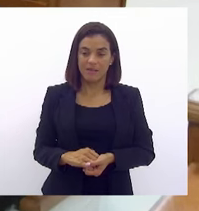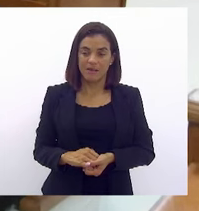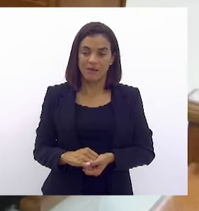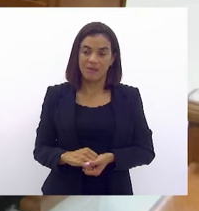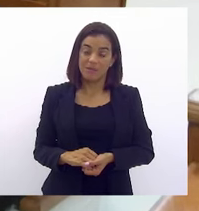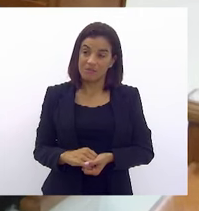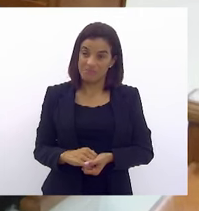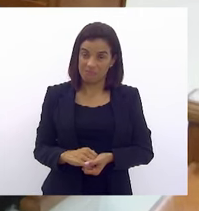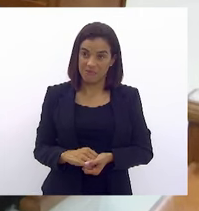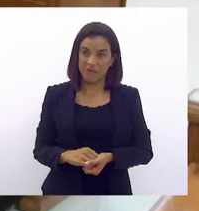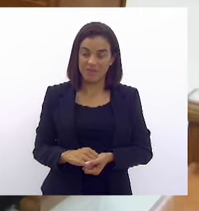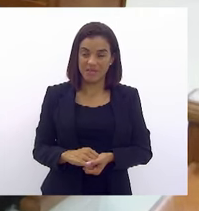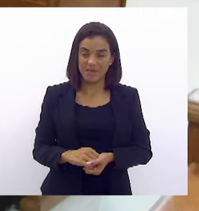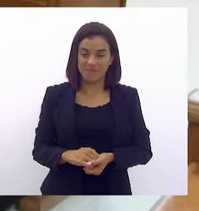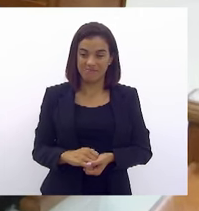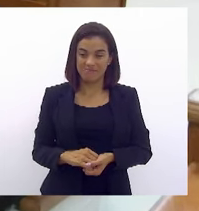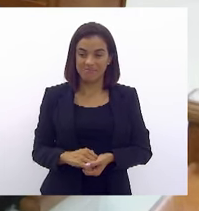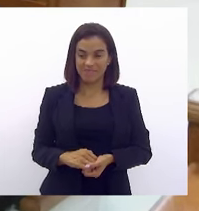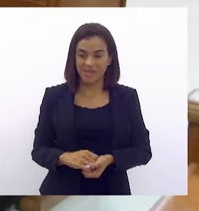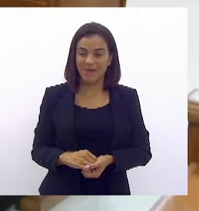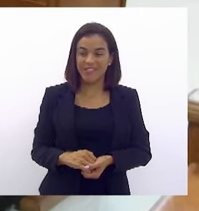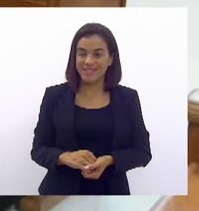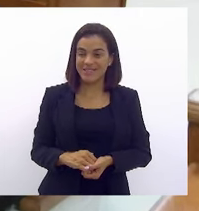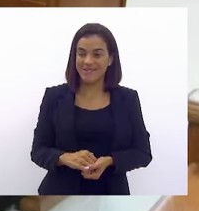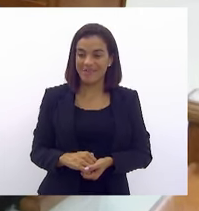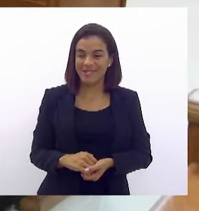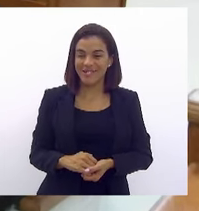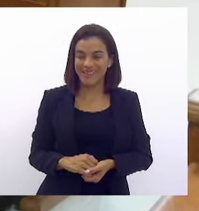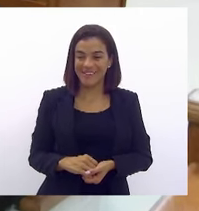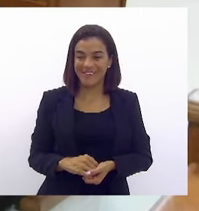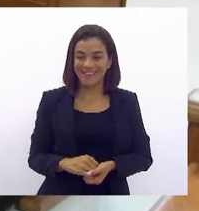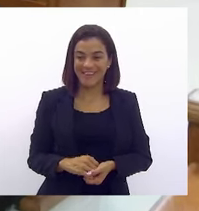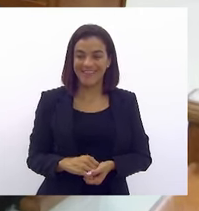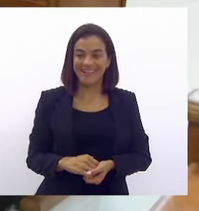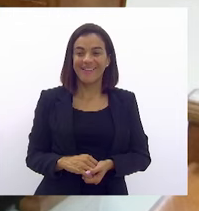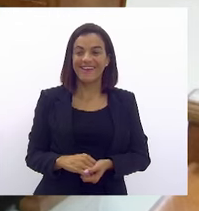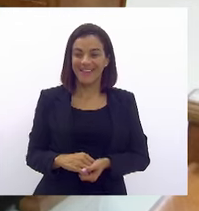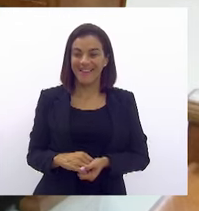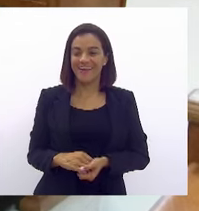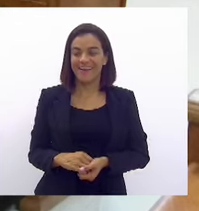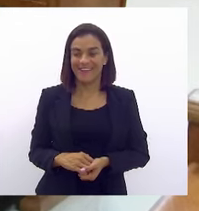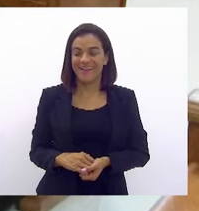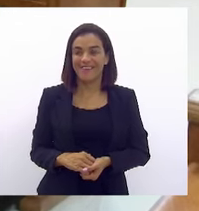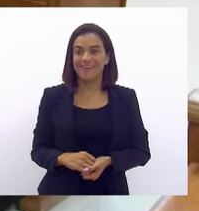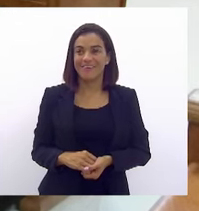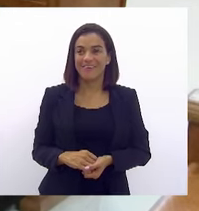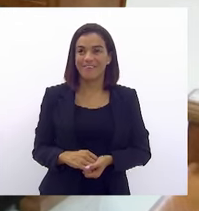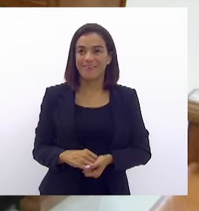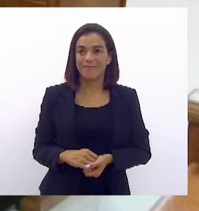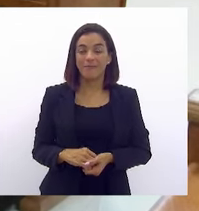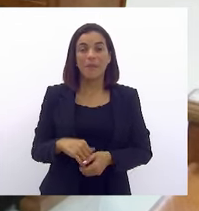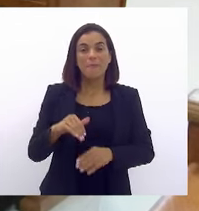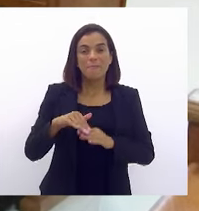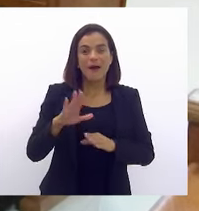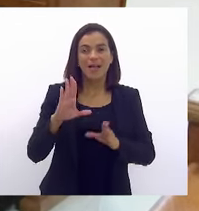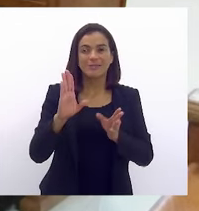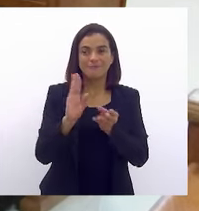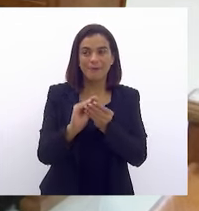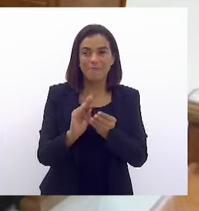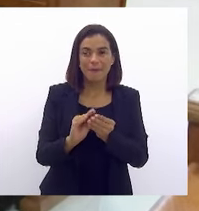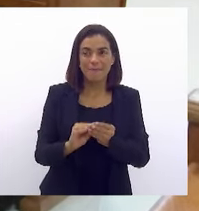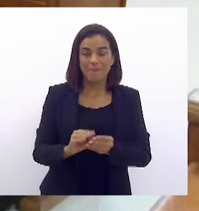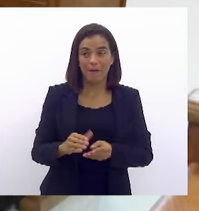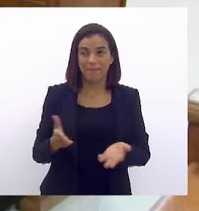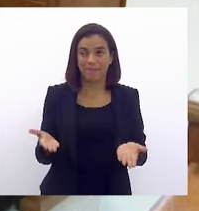Para a gente tentar ser um pouco mais objetivo, chegar a alguns problemas mais concretos, eu vou aqui, antes